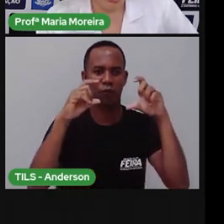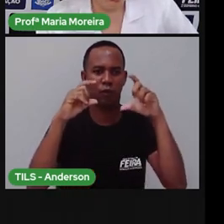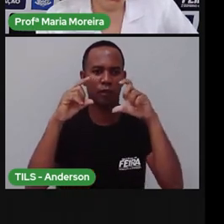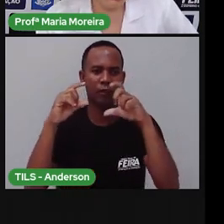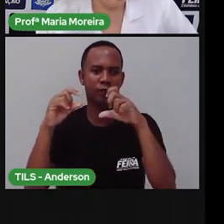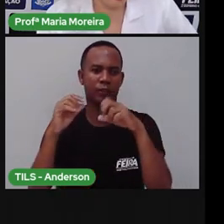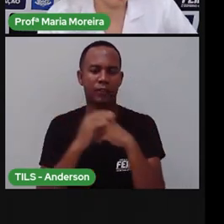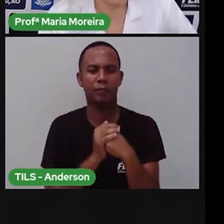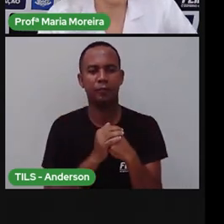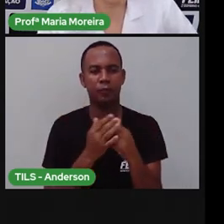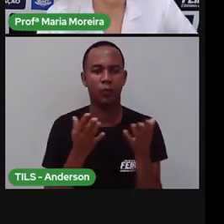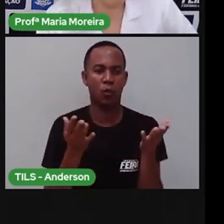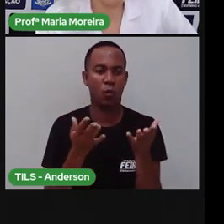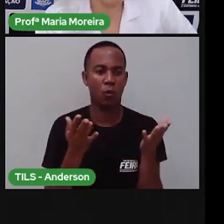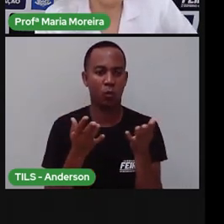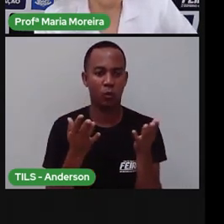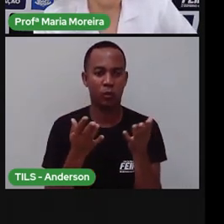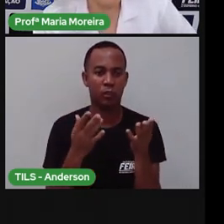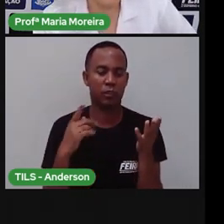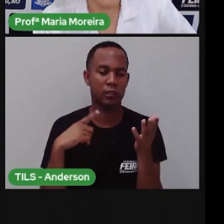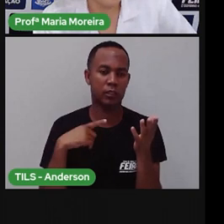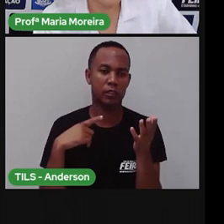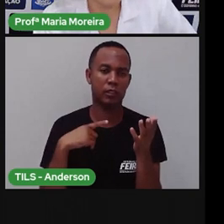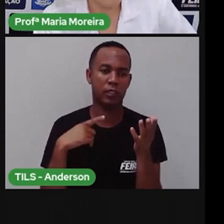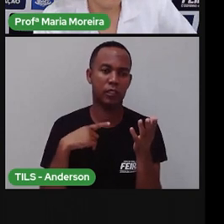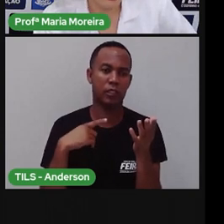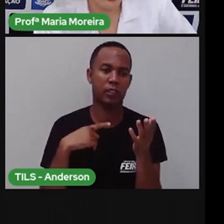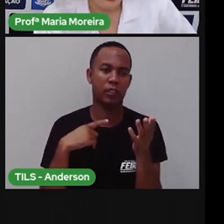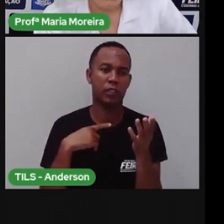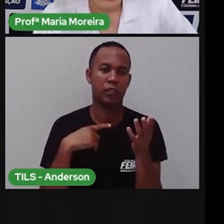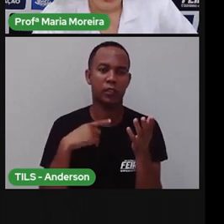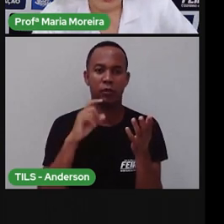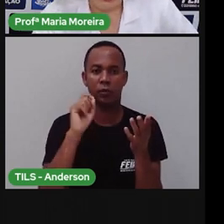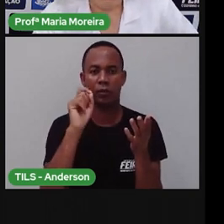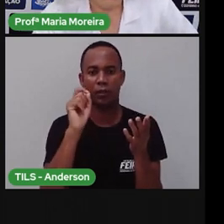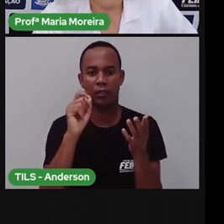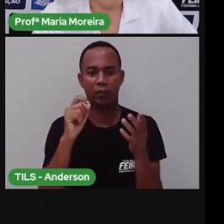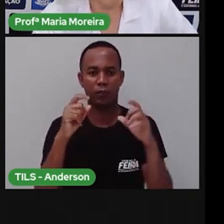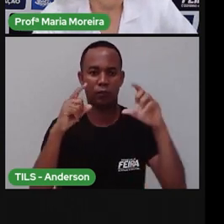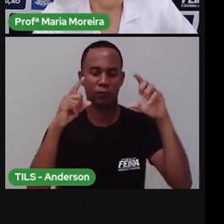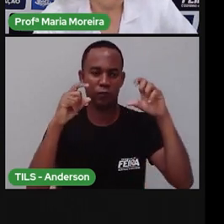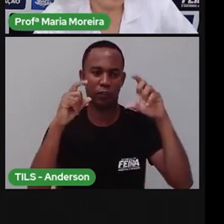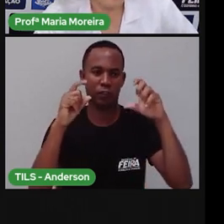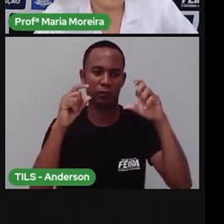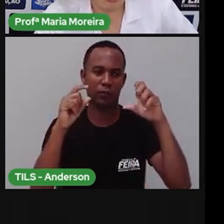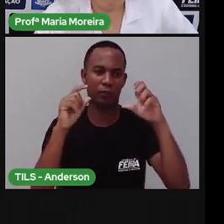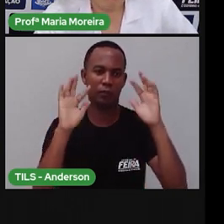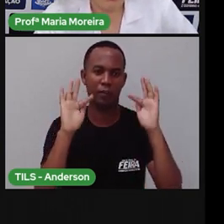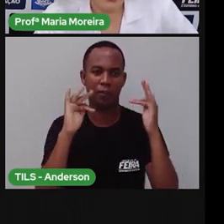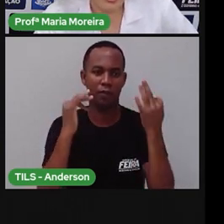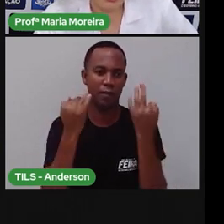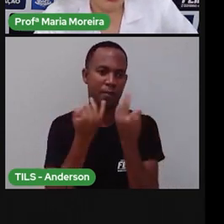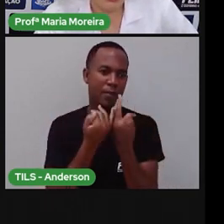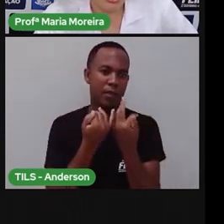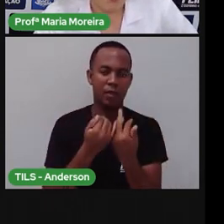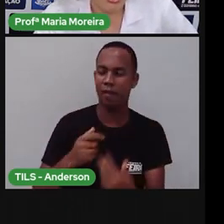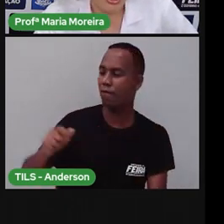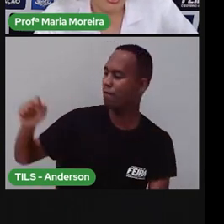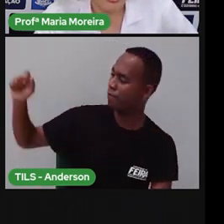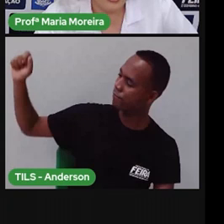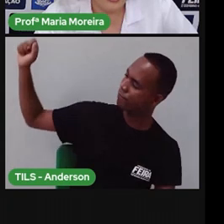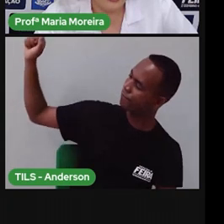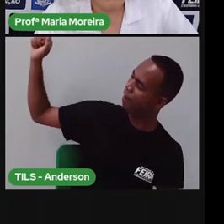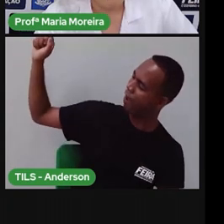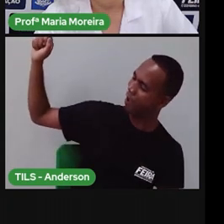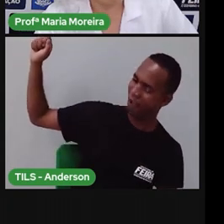Fotografia, né? Hoje, a gente tem o quê? A fotografia que registra aí os eventos, as selfies, né? Que a gente tira para